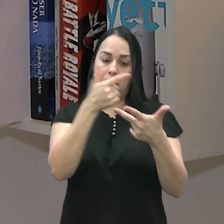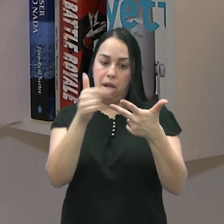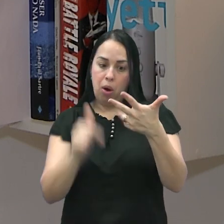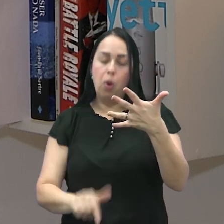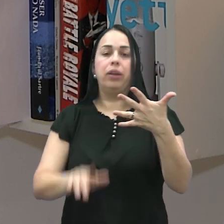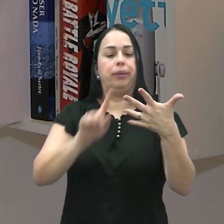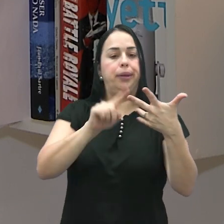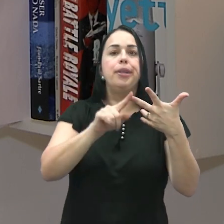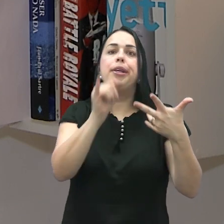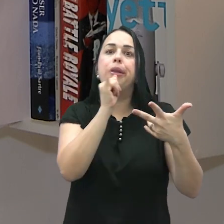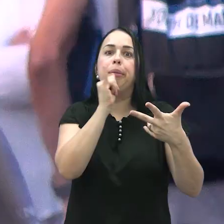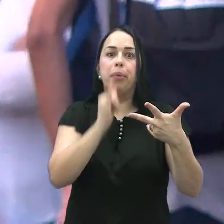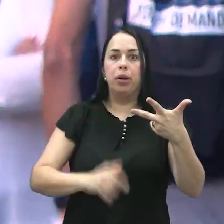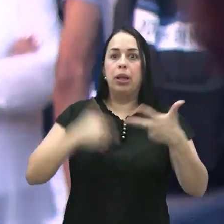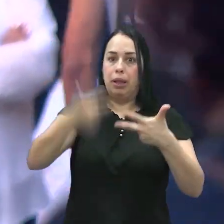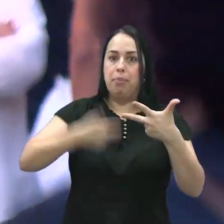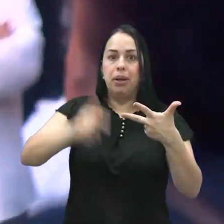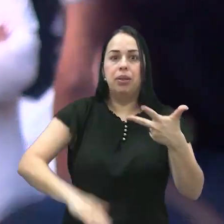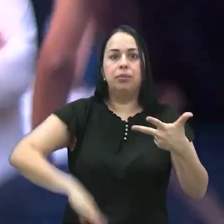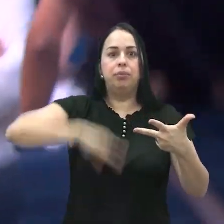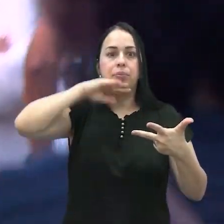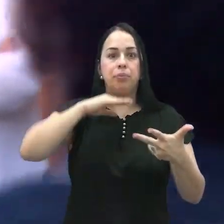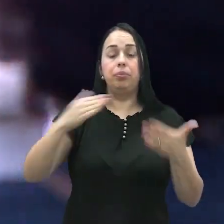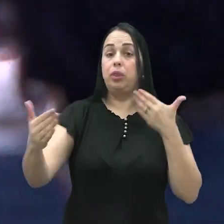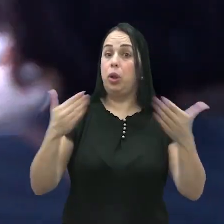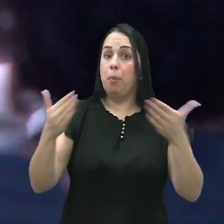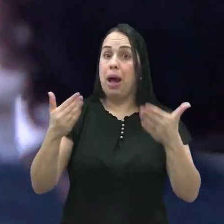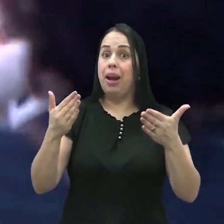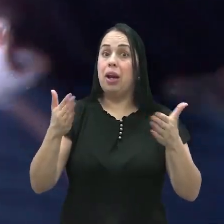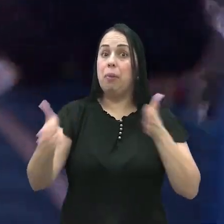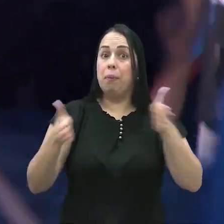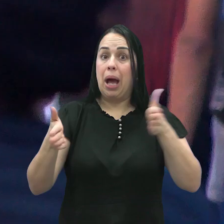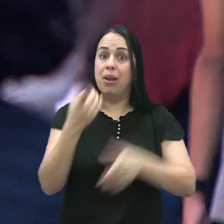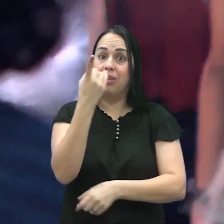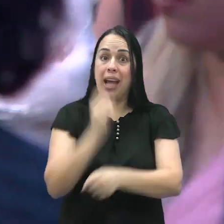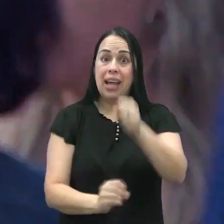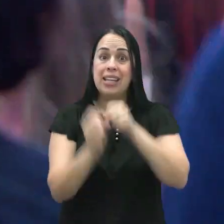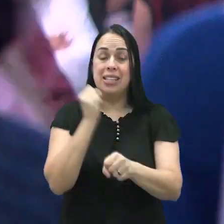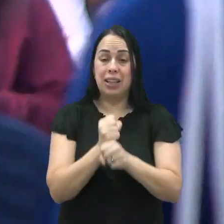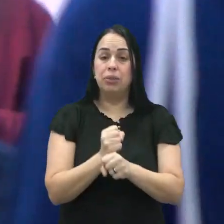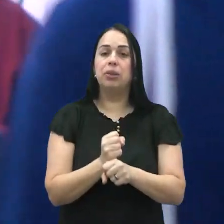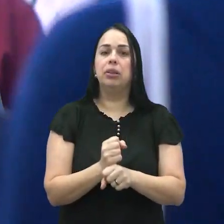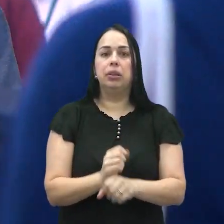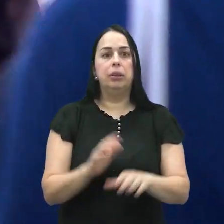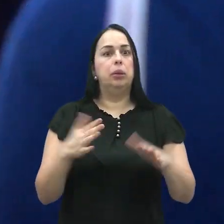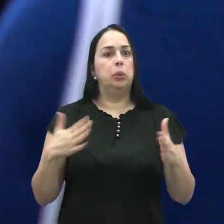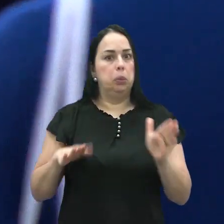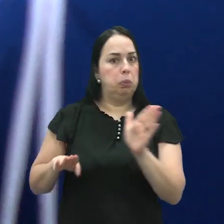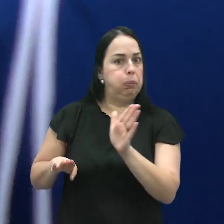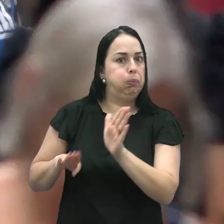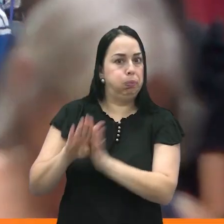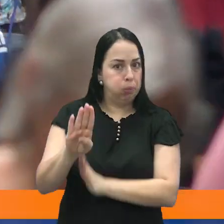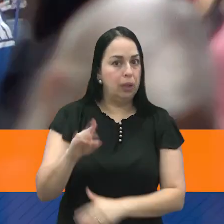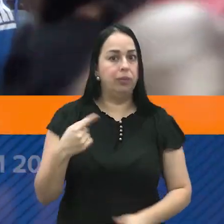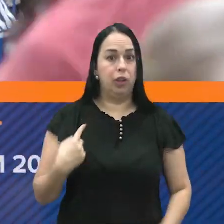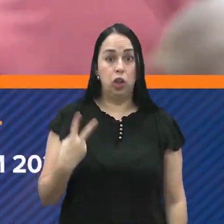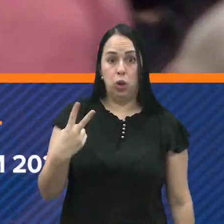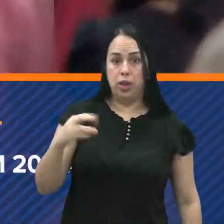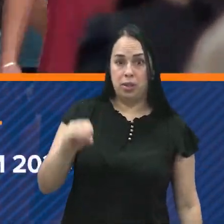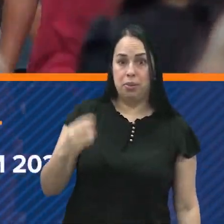existem outras, né? O burnout. No comparativo dos últimos 10 anos, a situação chama ainda mais atenção.